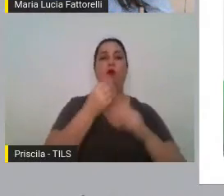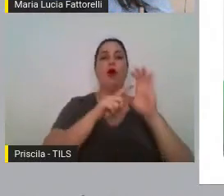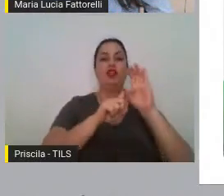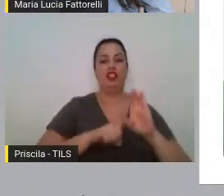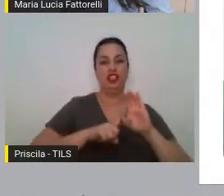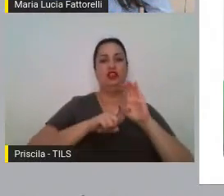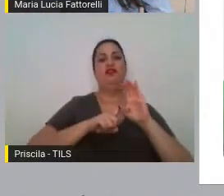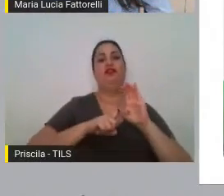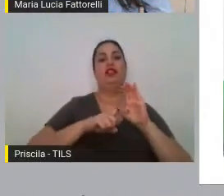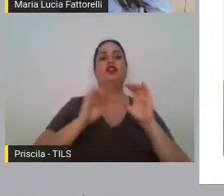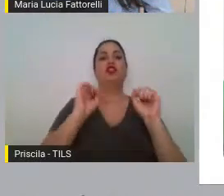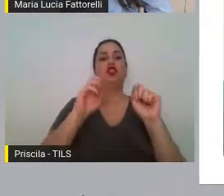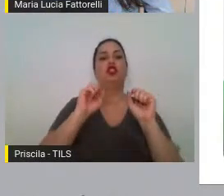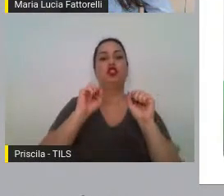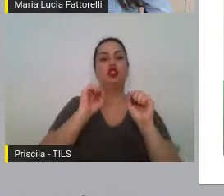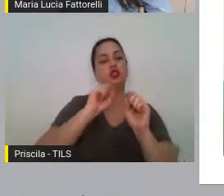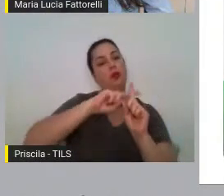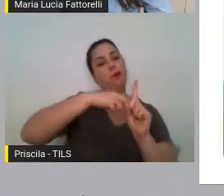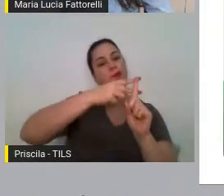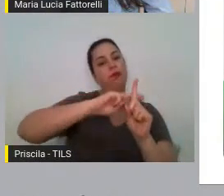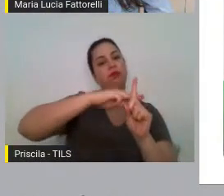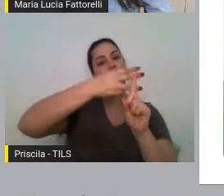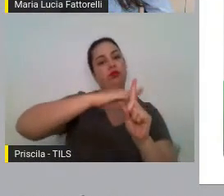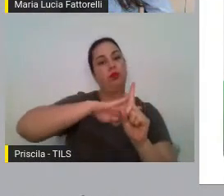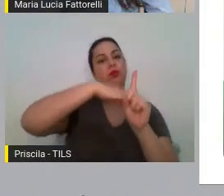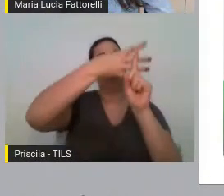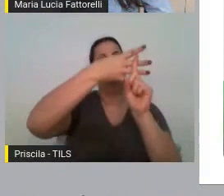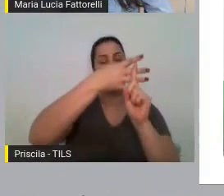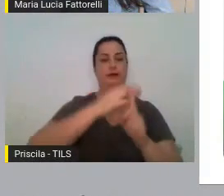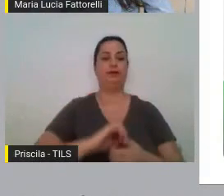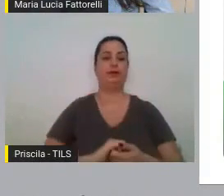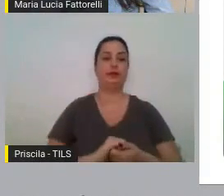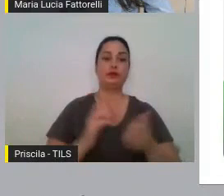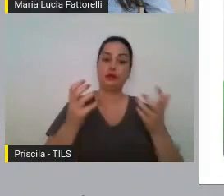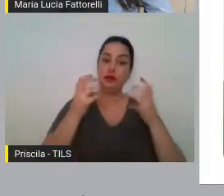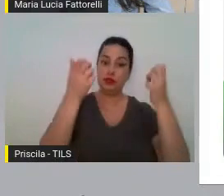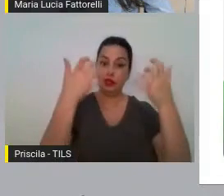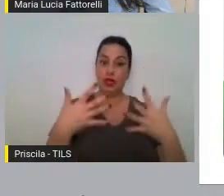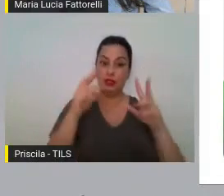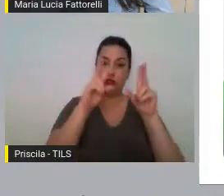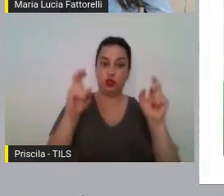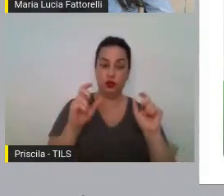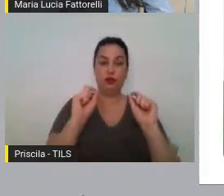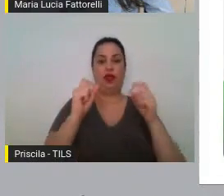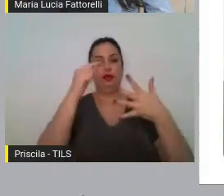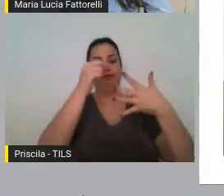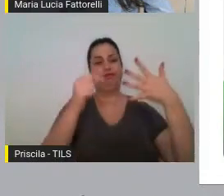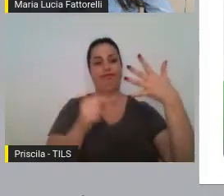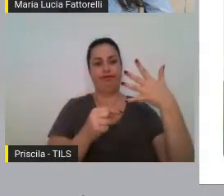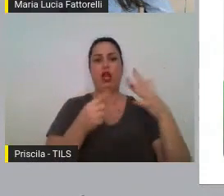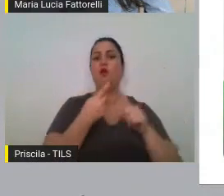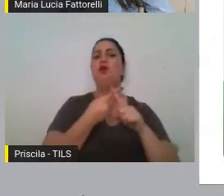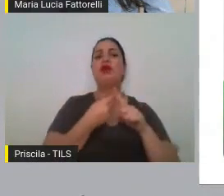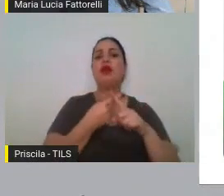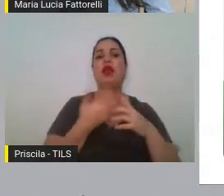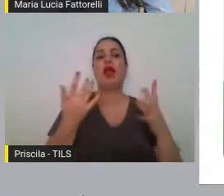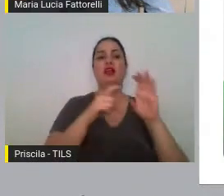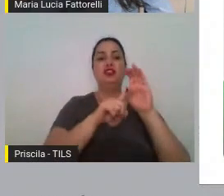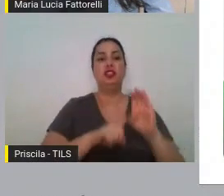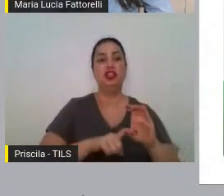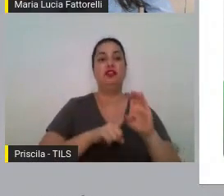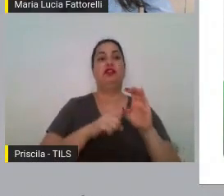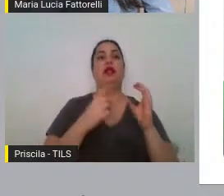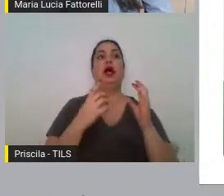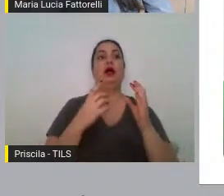só colocar esses aspectos que foram analisados, que é o seguinte: por que a dívida cresceu tanto? Aqui nós pagamos 4